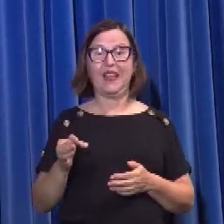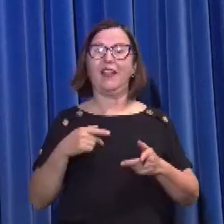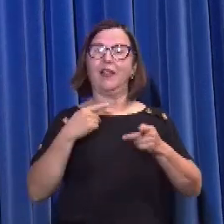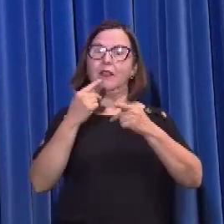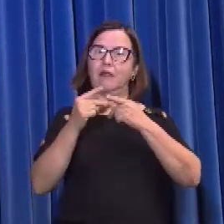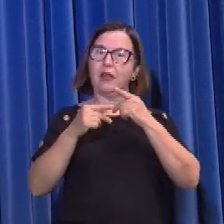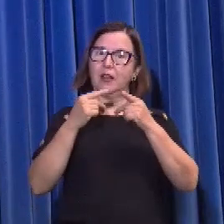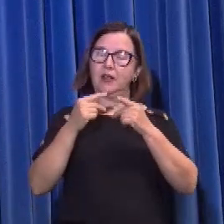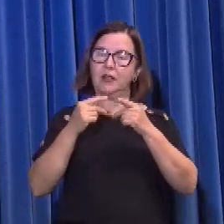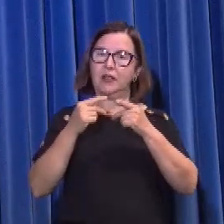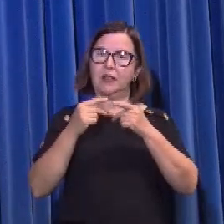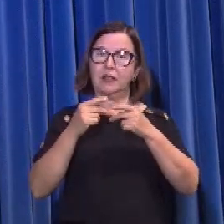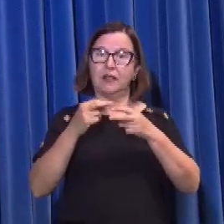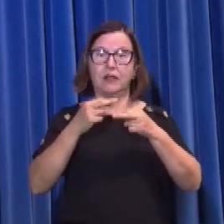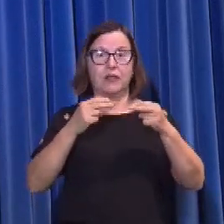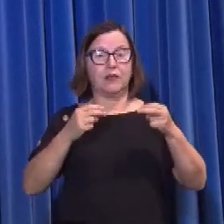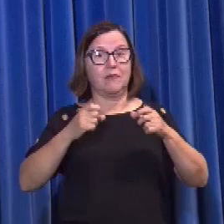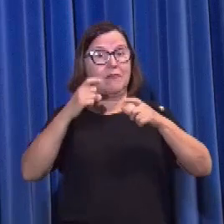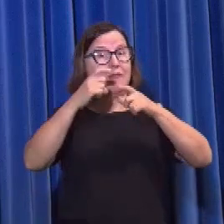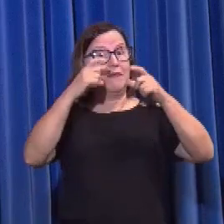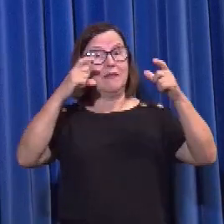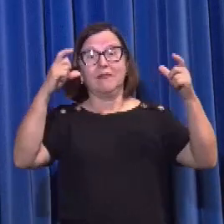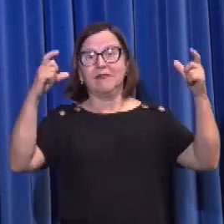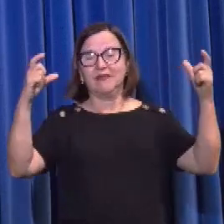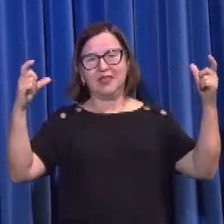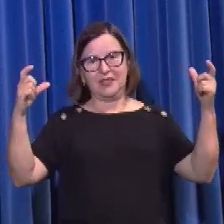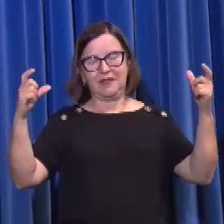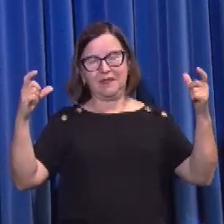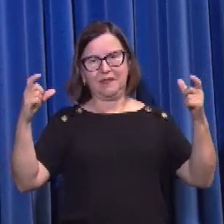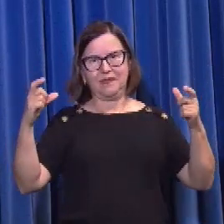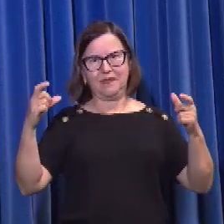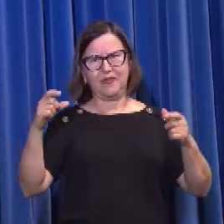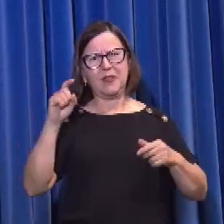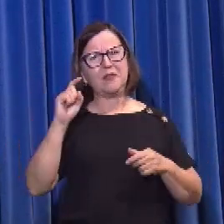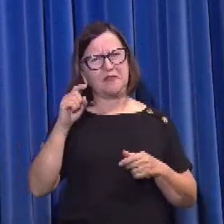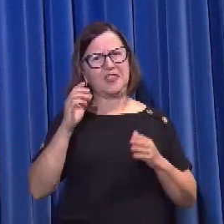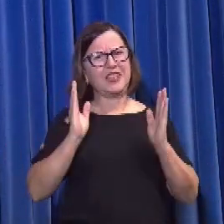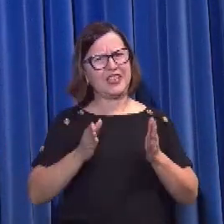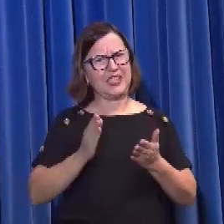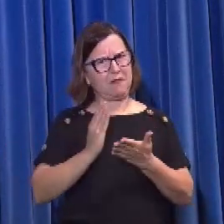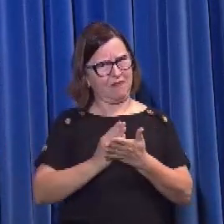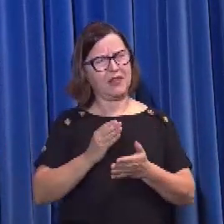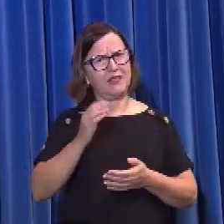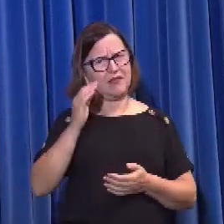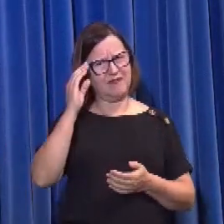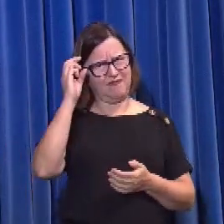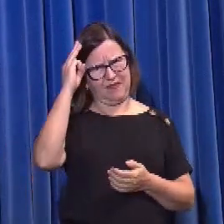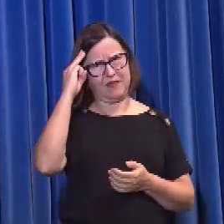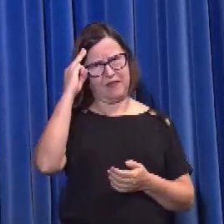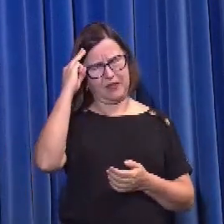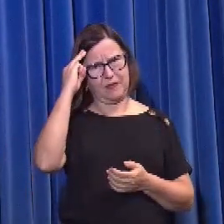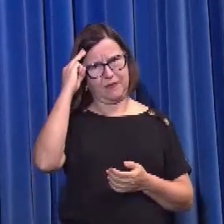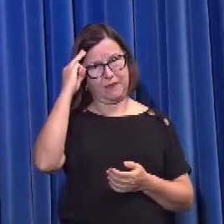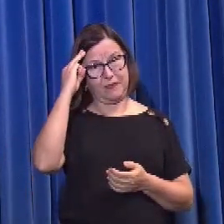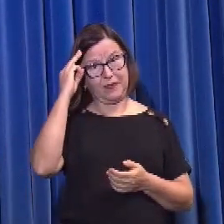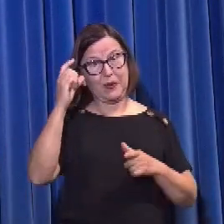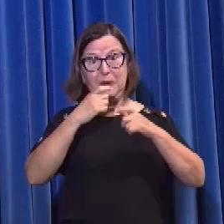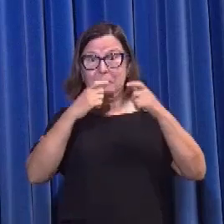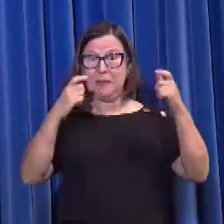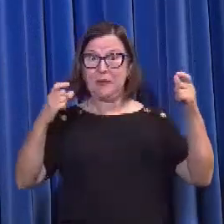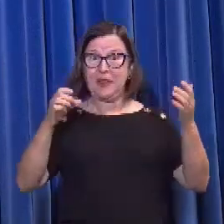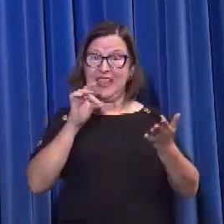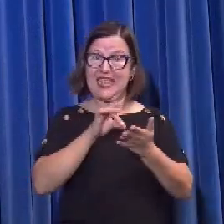algo muito maior do que isso. Você já parou para refletir? O maior inimigo do homem é a